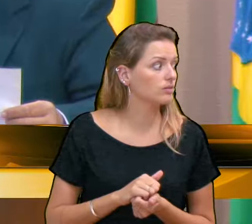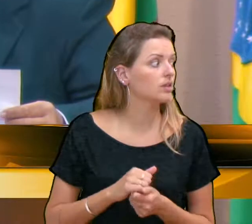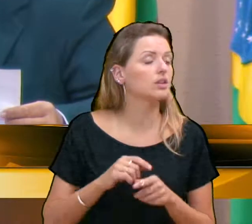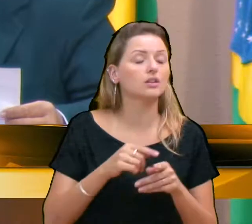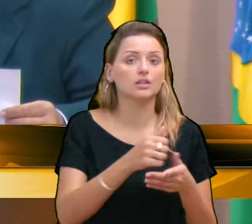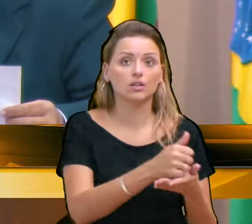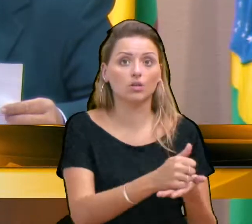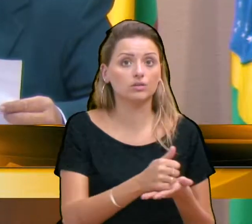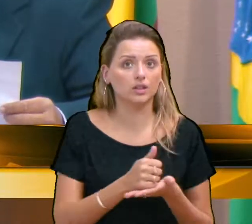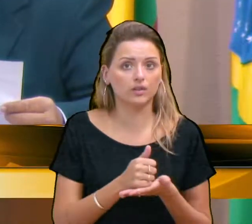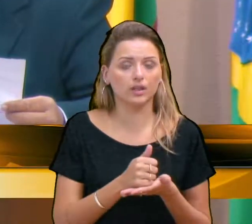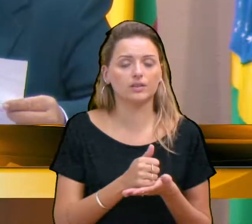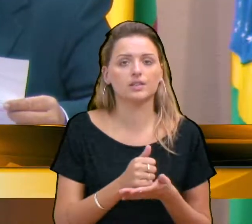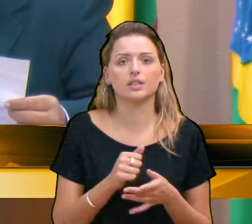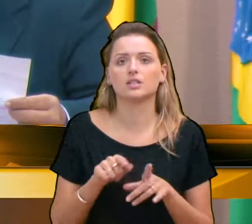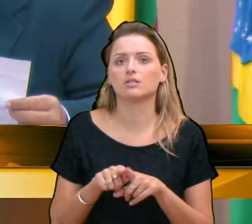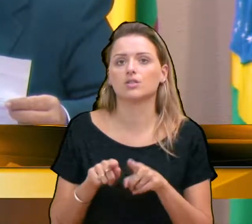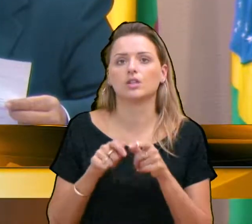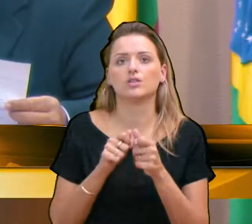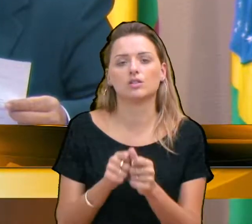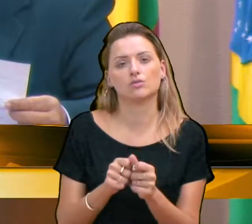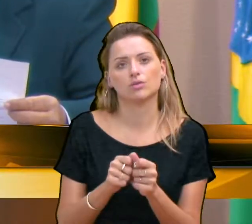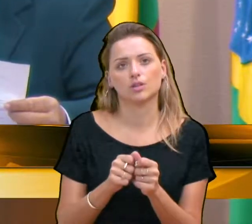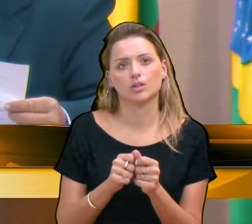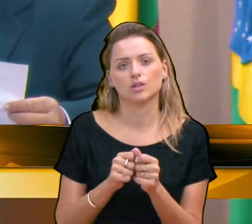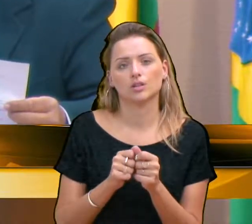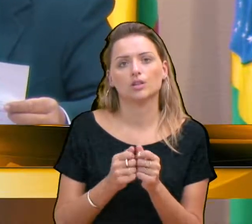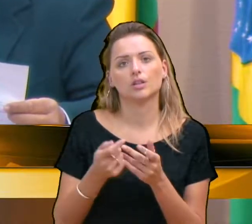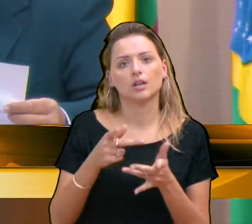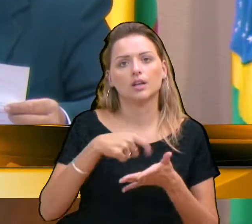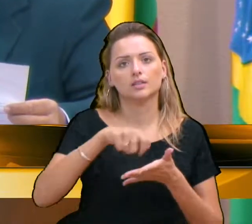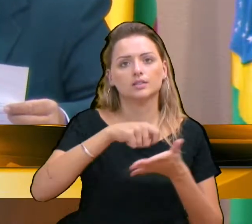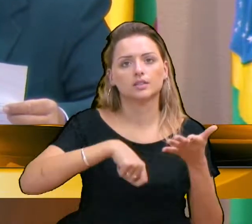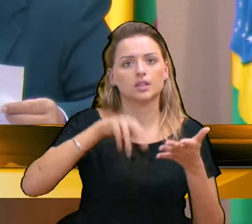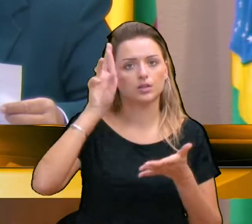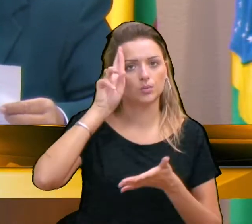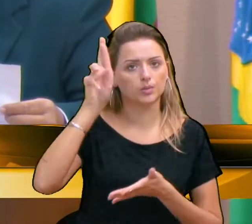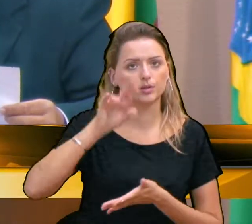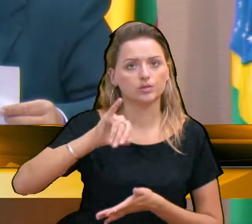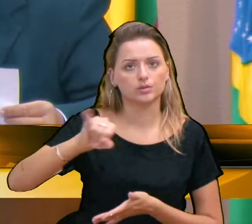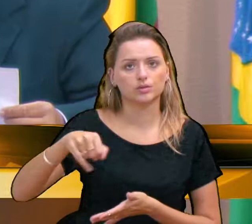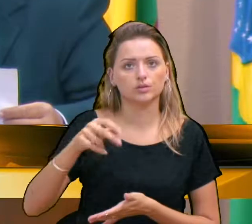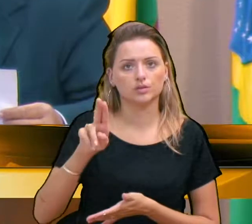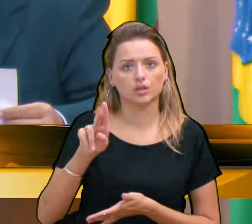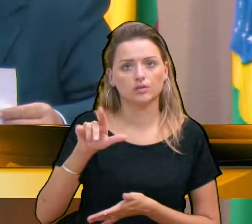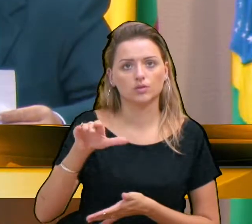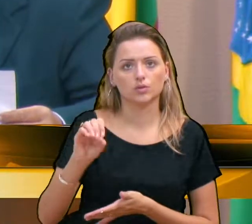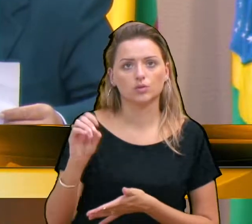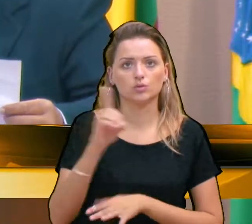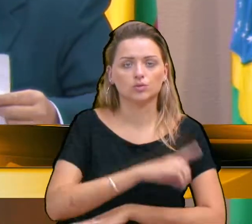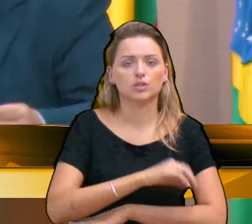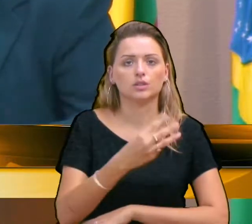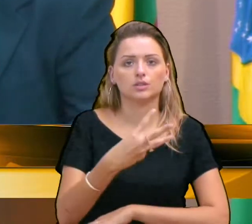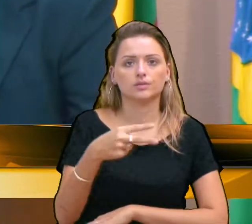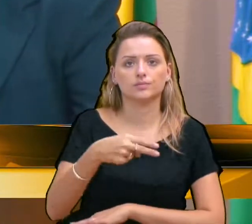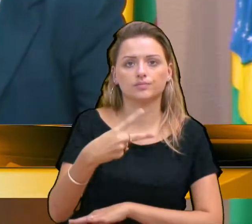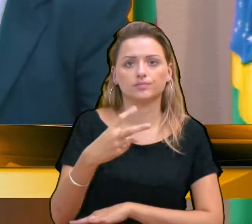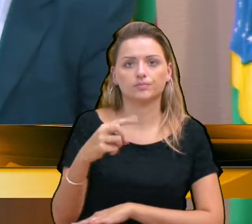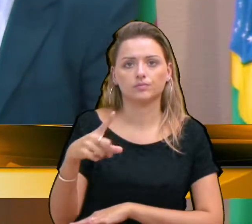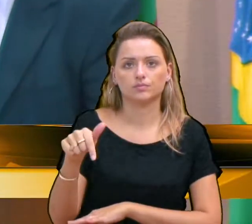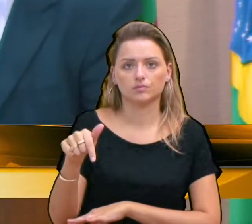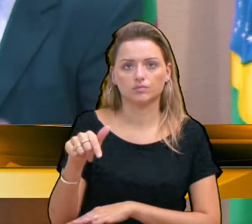ofício mandado, assinado pelo chefe de gabinete, Júlio Freitas, dia 13 de novembro de